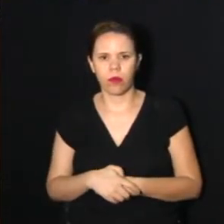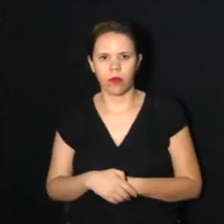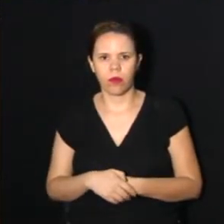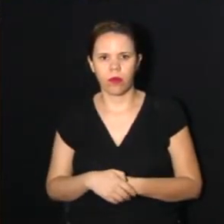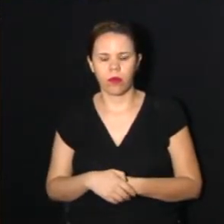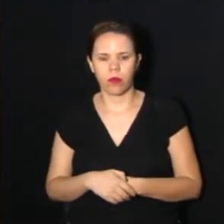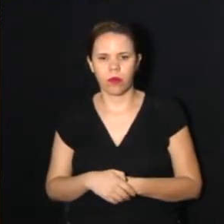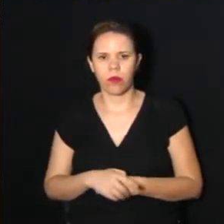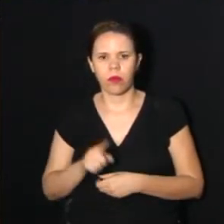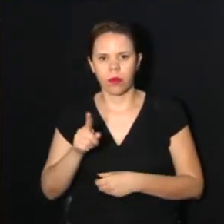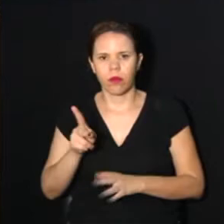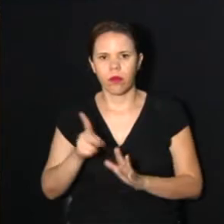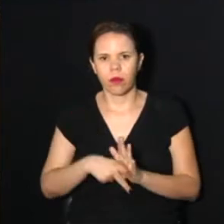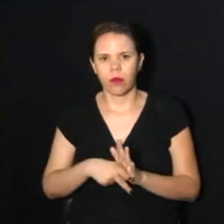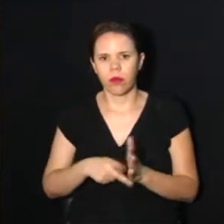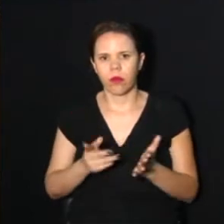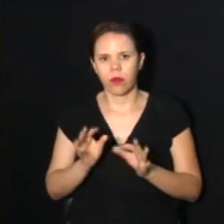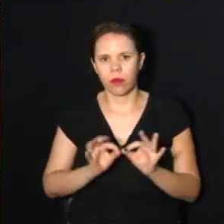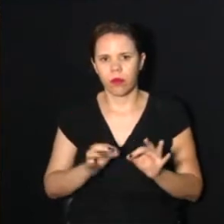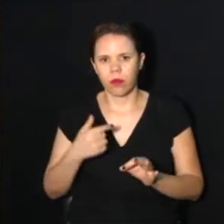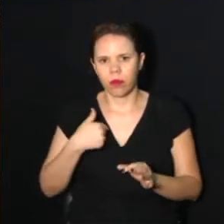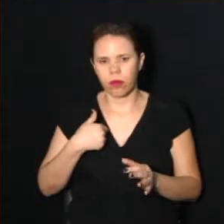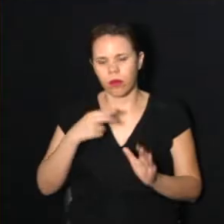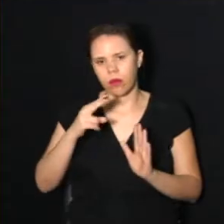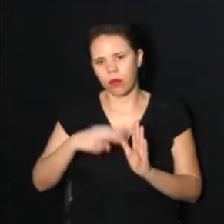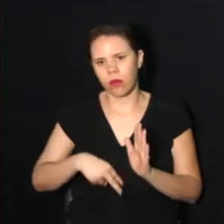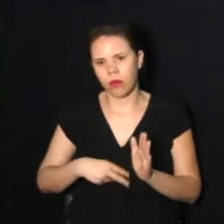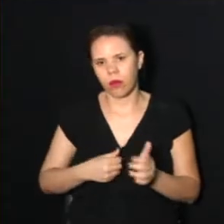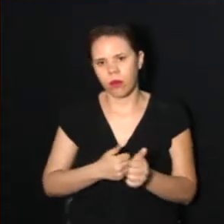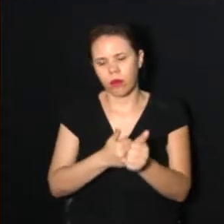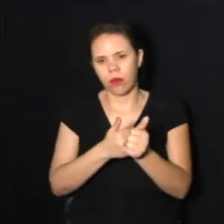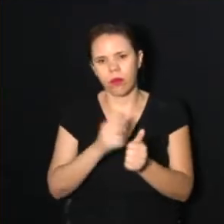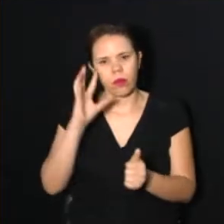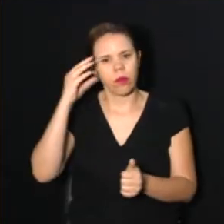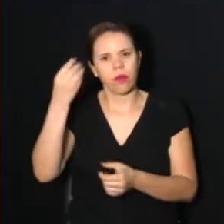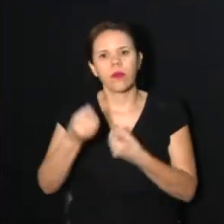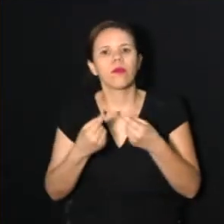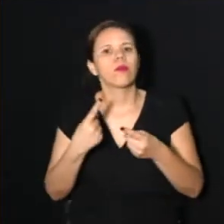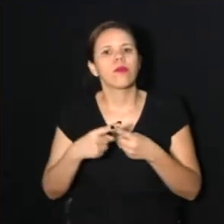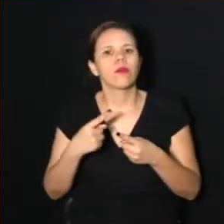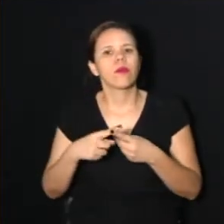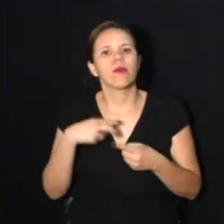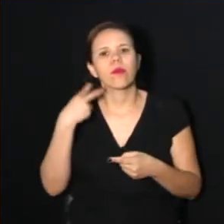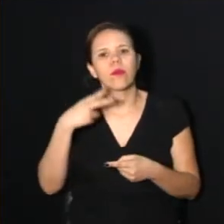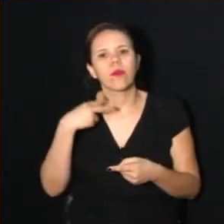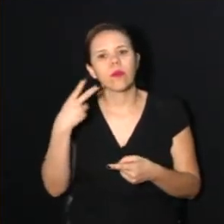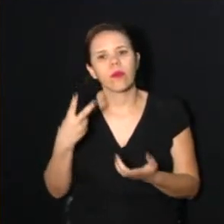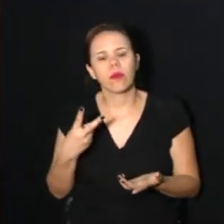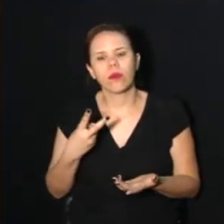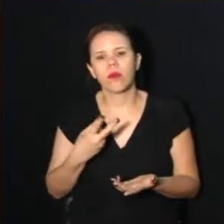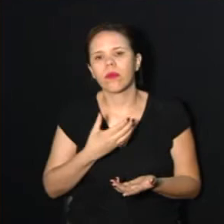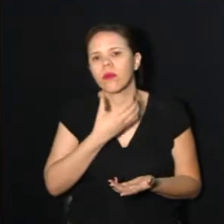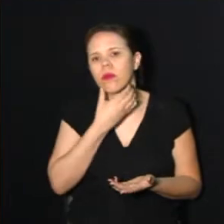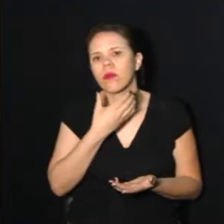É que esse projeto, senhor presidente, eu era o relator. Eu queria compreender o porquê que o vereador Carmo Luiz deu o